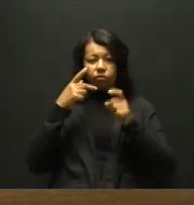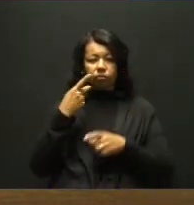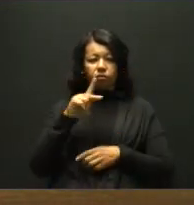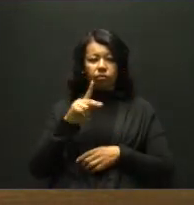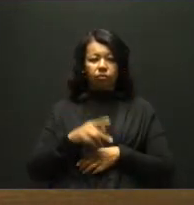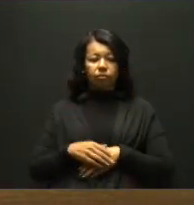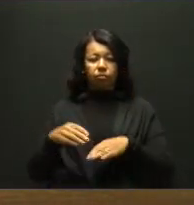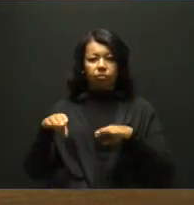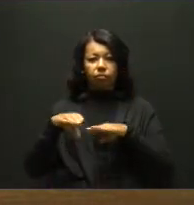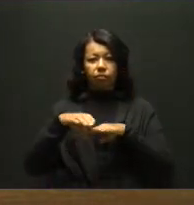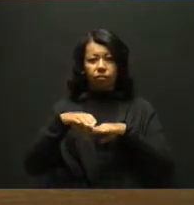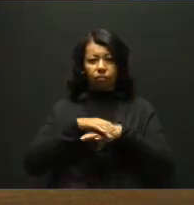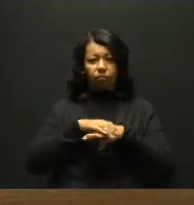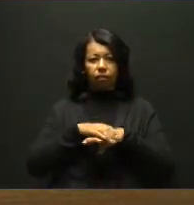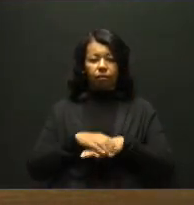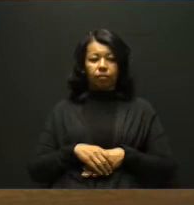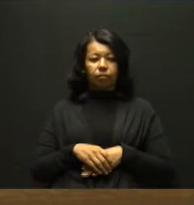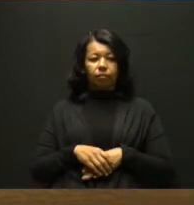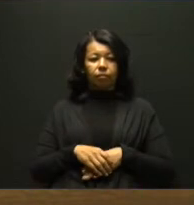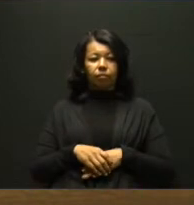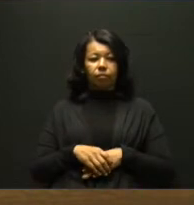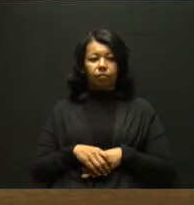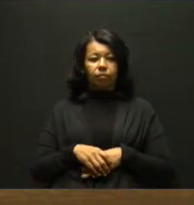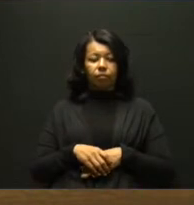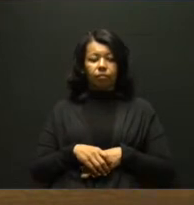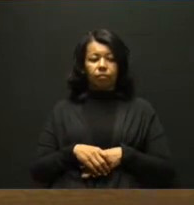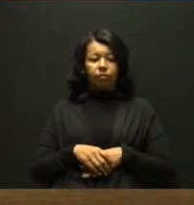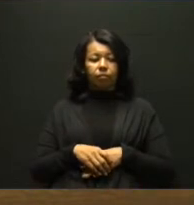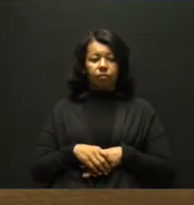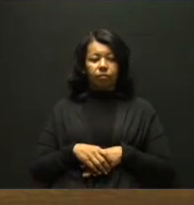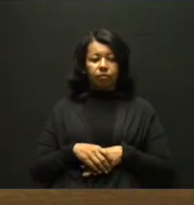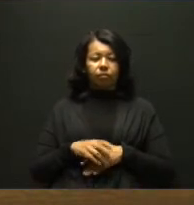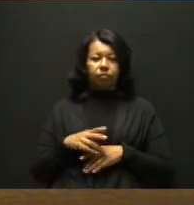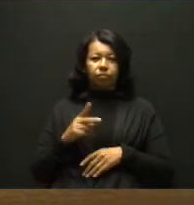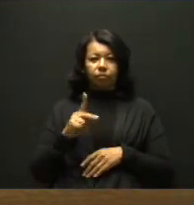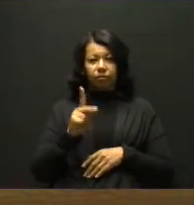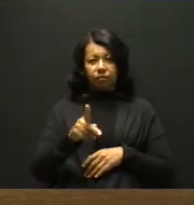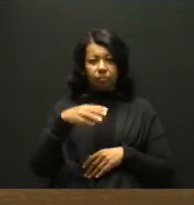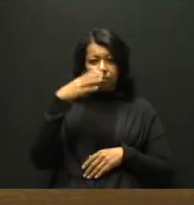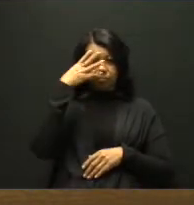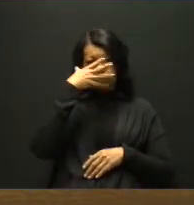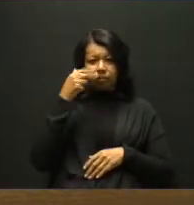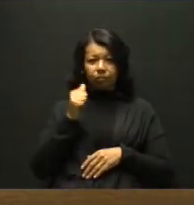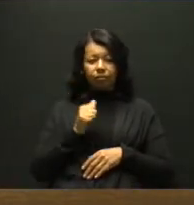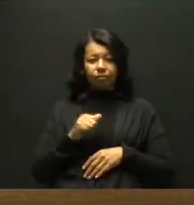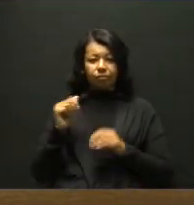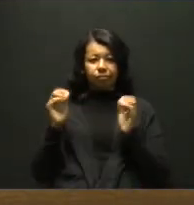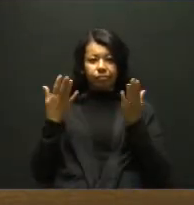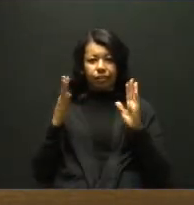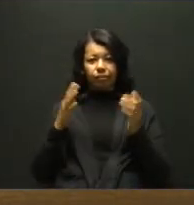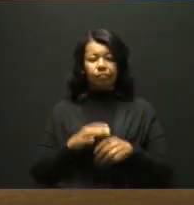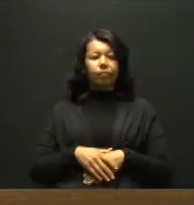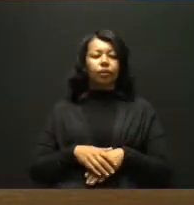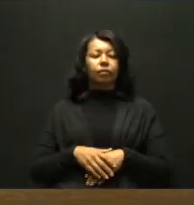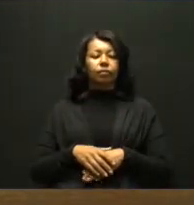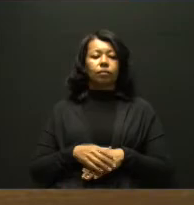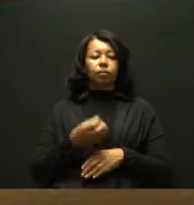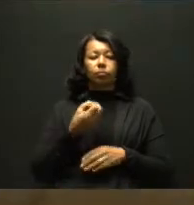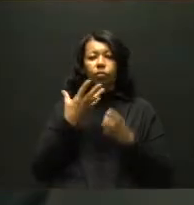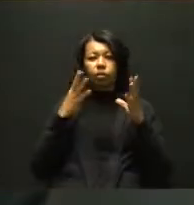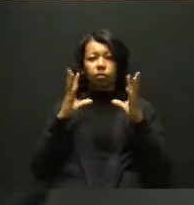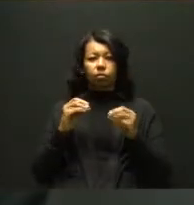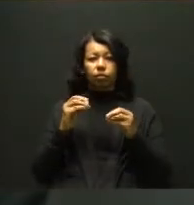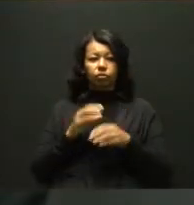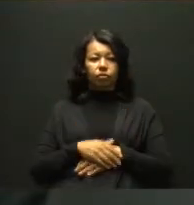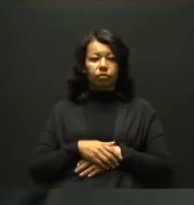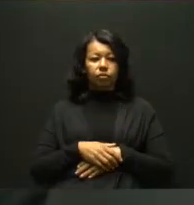já está bombando no nosso grupo de vereadores está sempre elegante parabéns vereadores vereadores e boa noite a todos